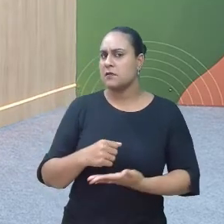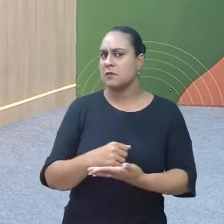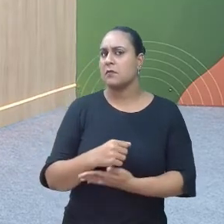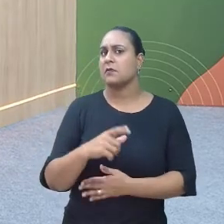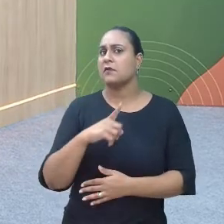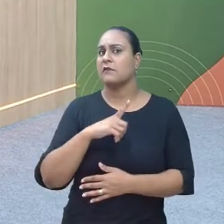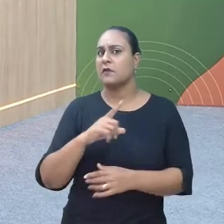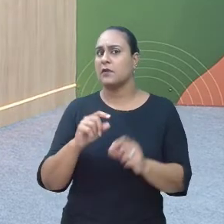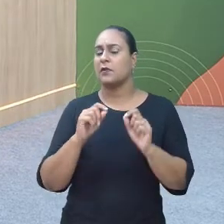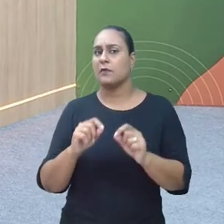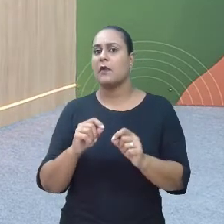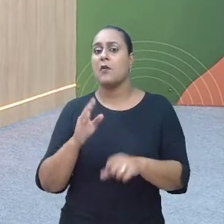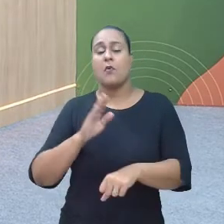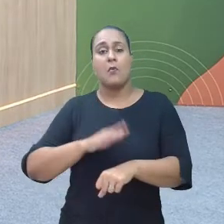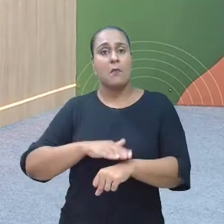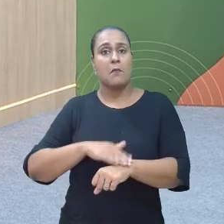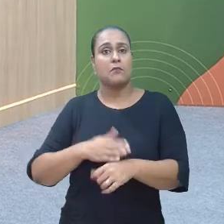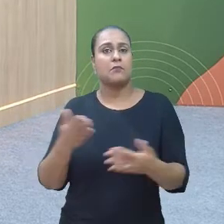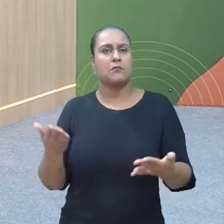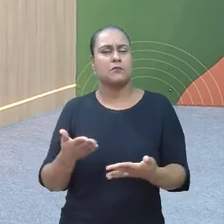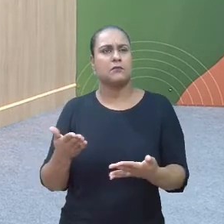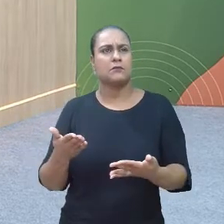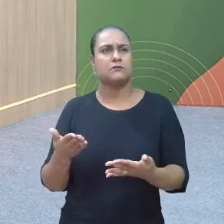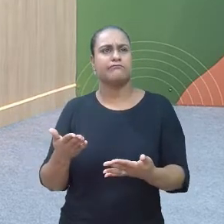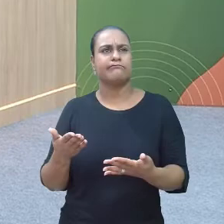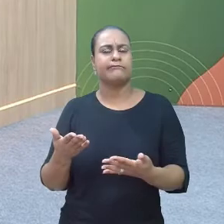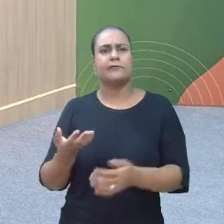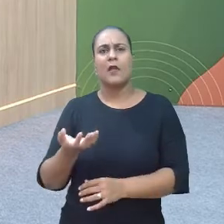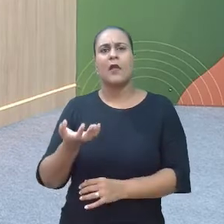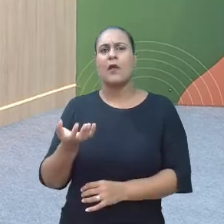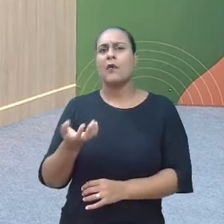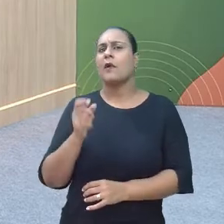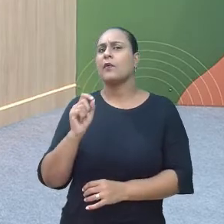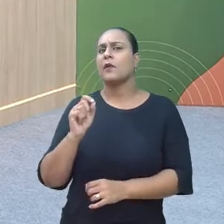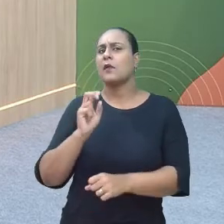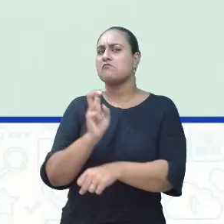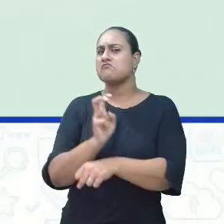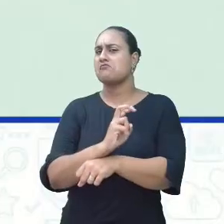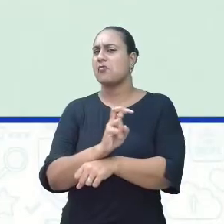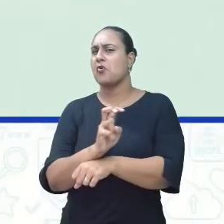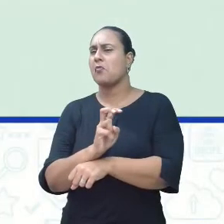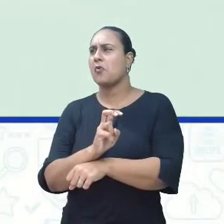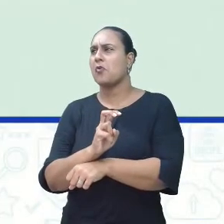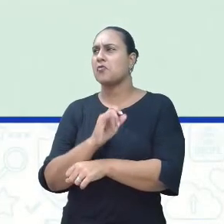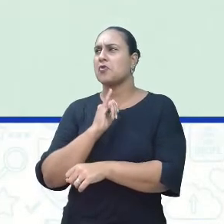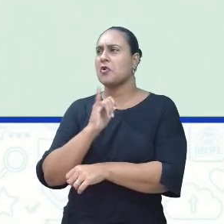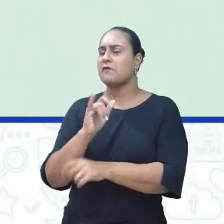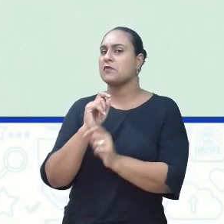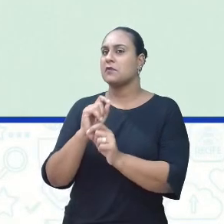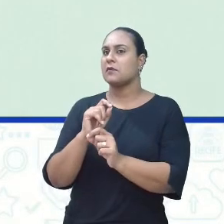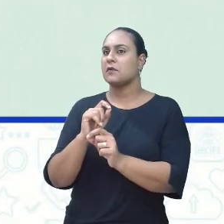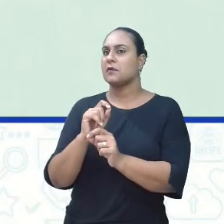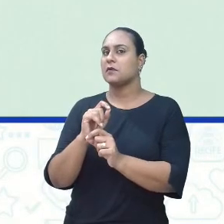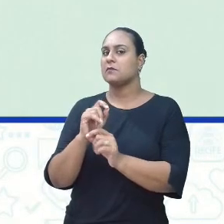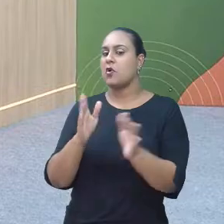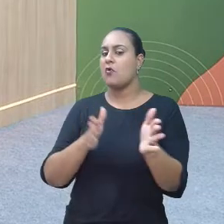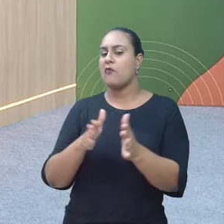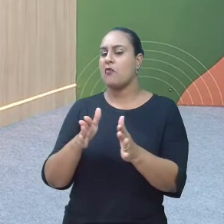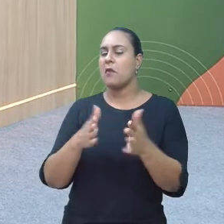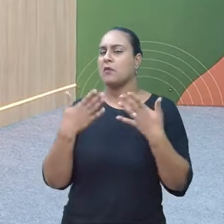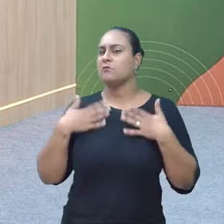para esse momento. Mas o que eu quero demarcar? O nosso robozinho está perguntando aí, mas professor, esse período foi tranquilo?